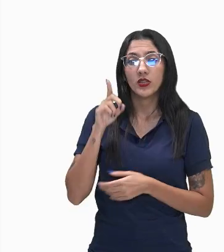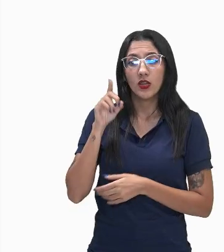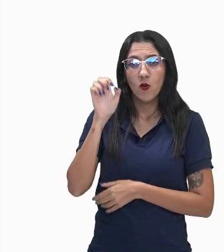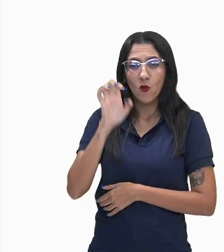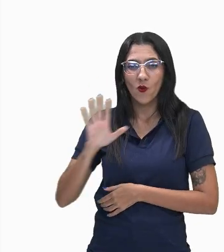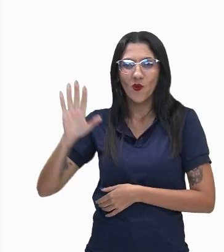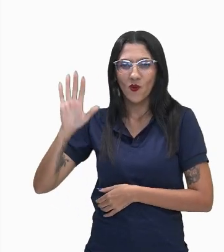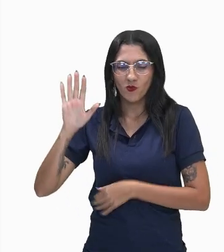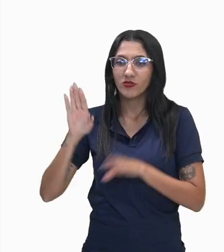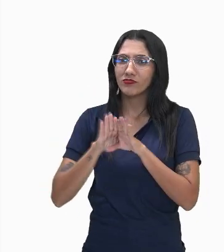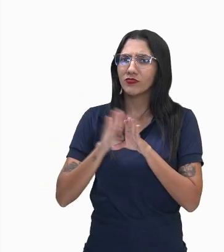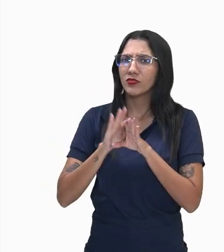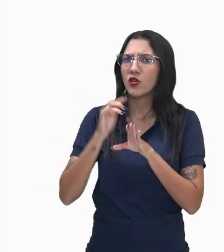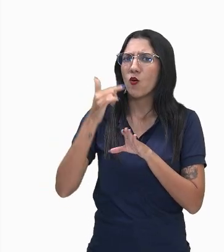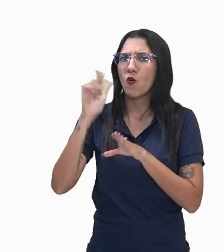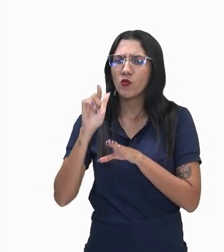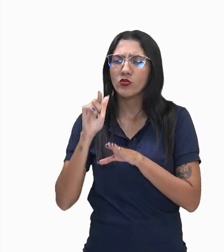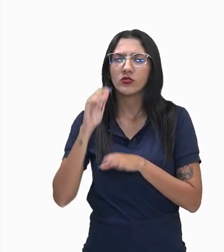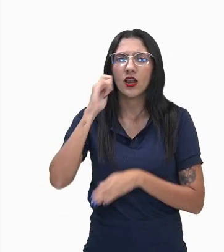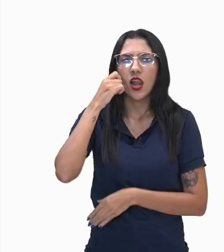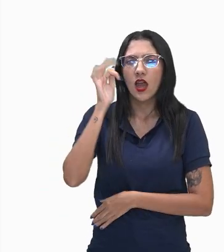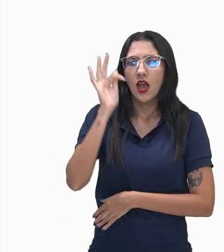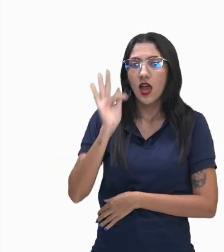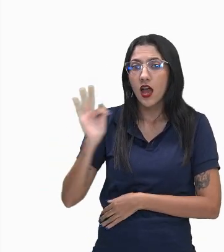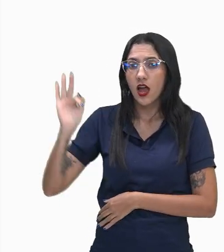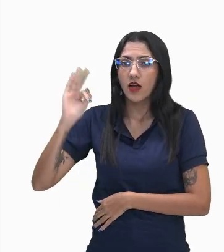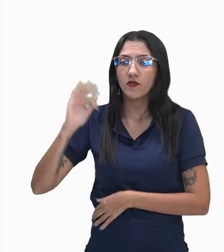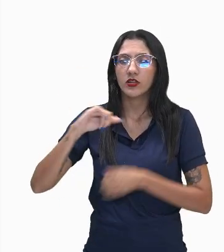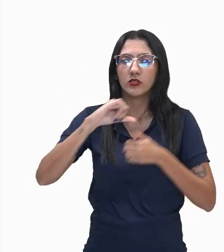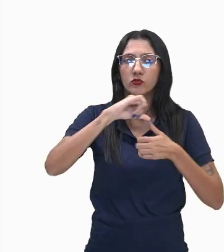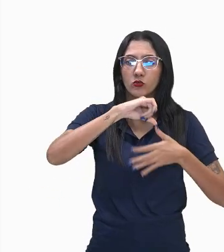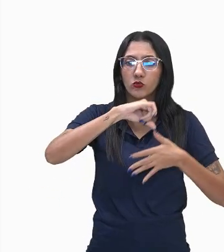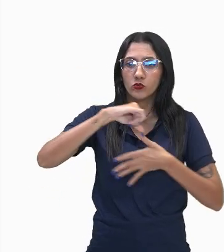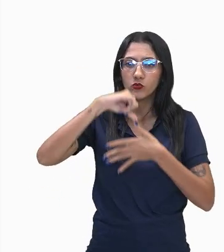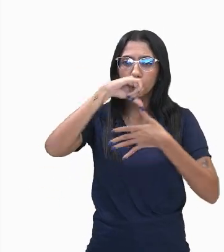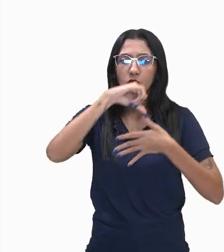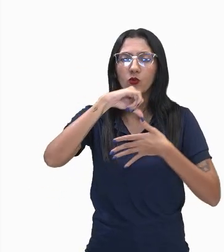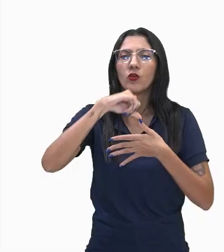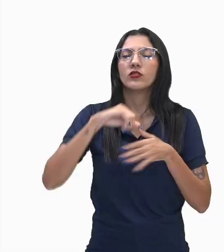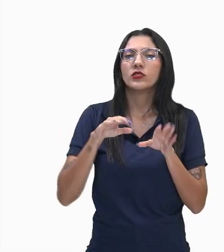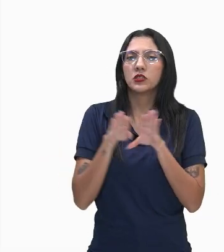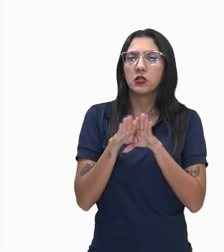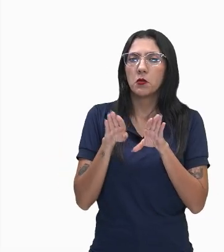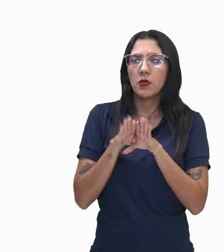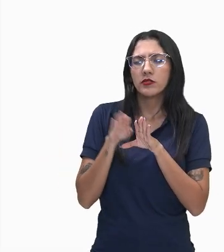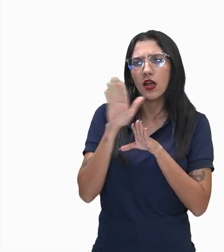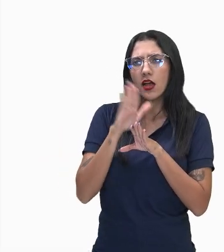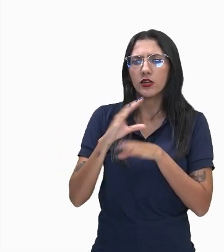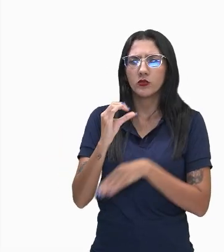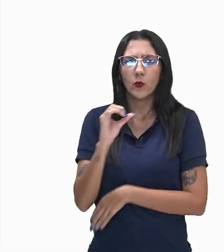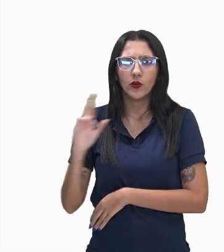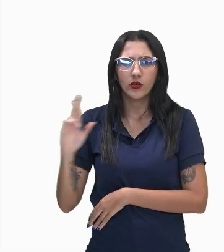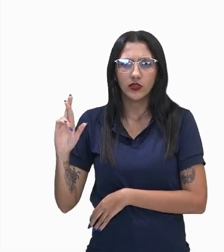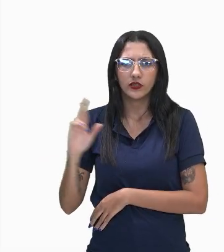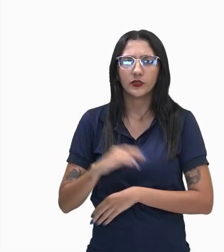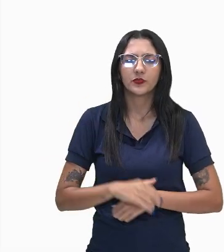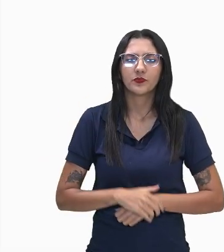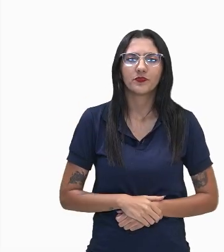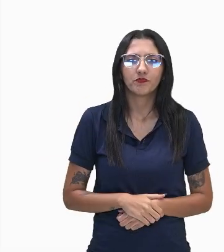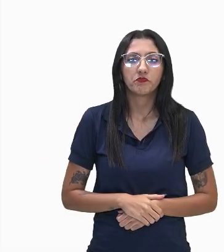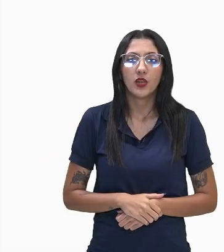vários continentes, como a África, América do Sul e no Oriente. Inclusive, aqui na América do Sul,